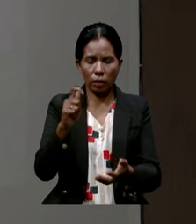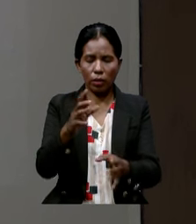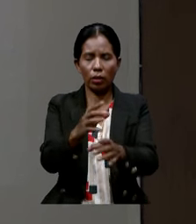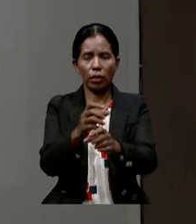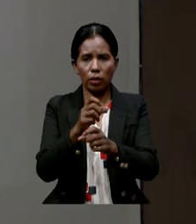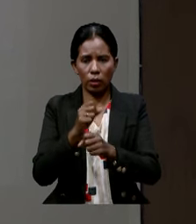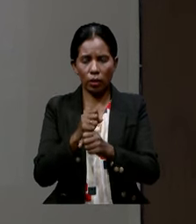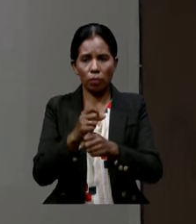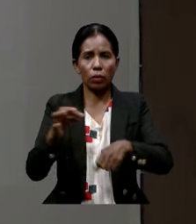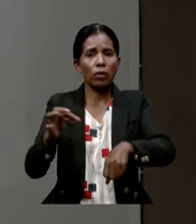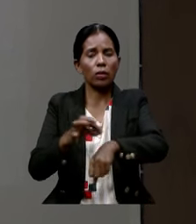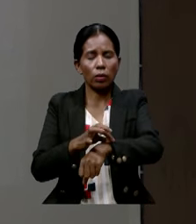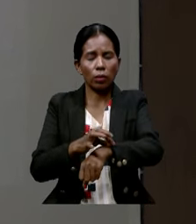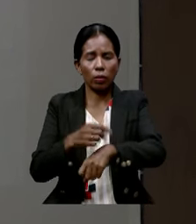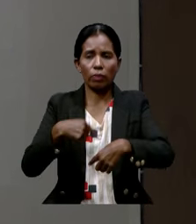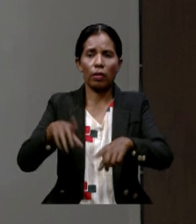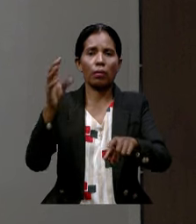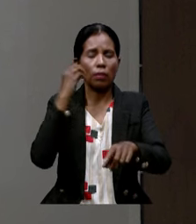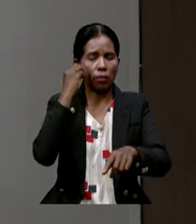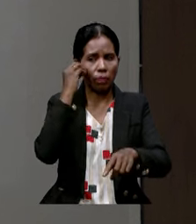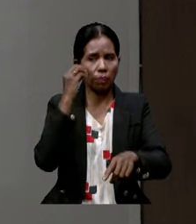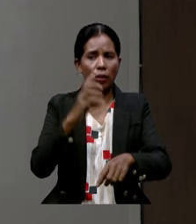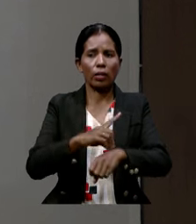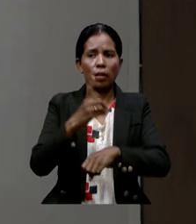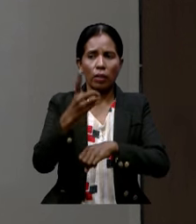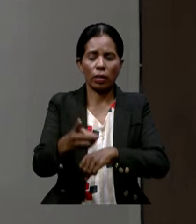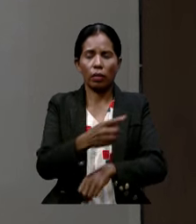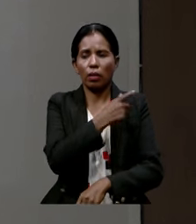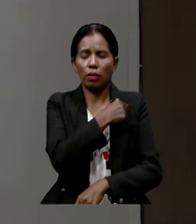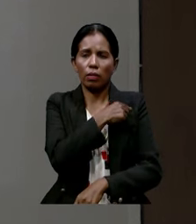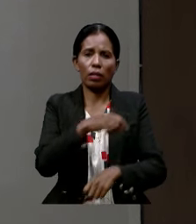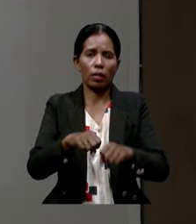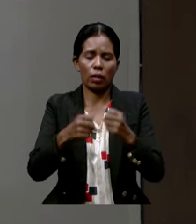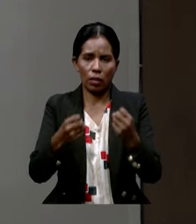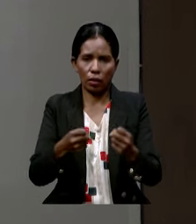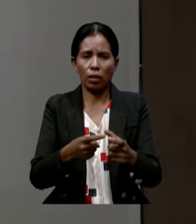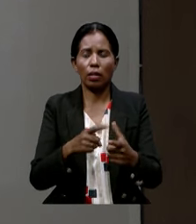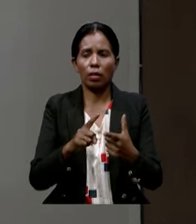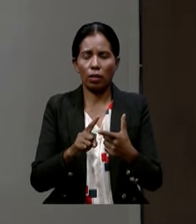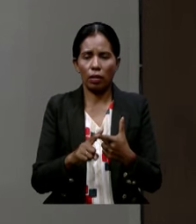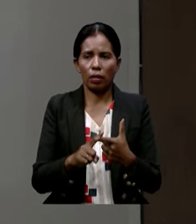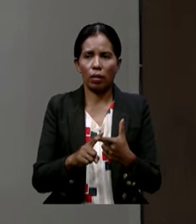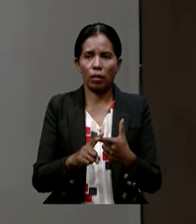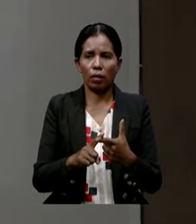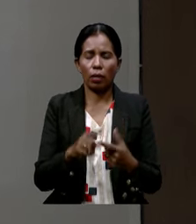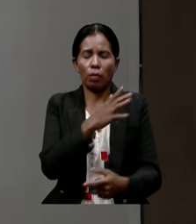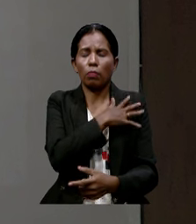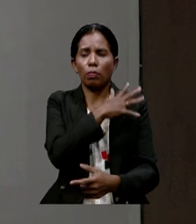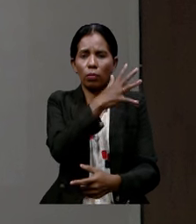uma. Desastre, todan, kakbas ne toa roto tia, bubu, mai